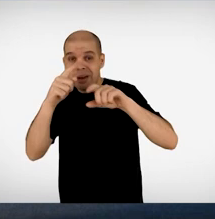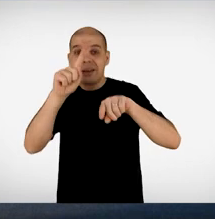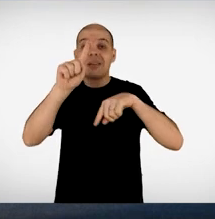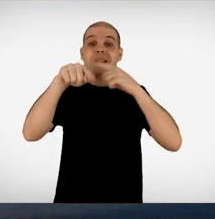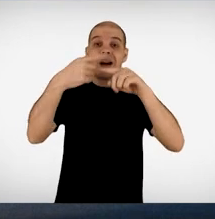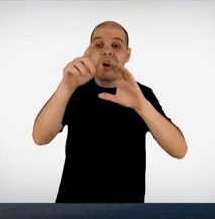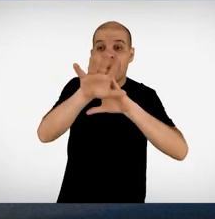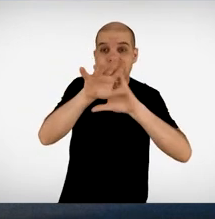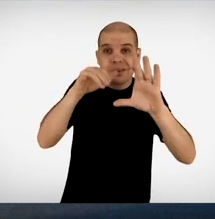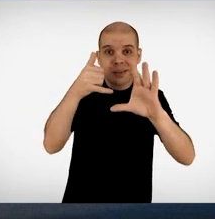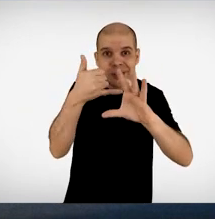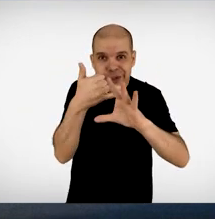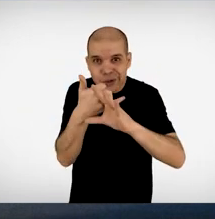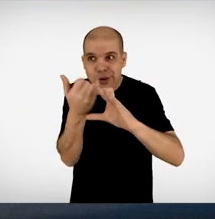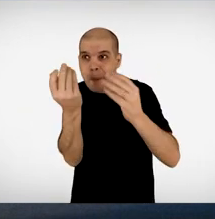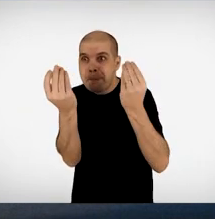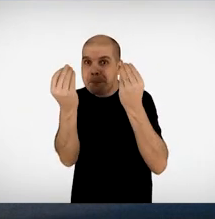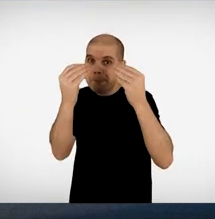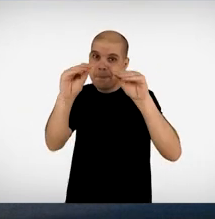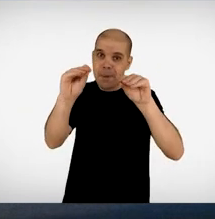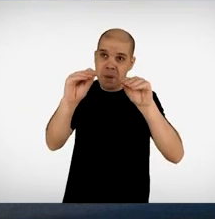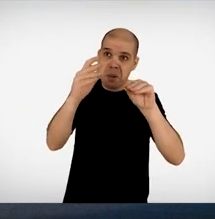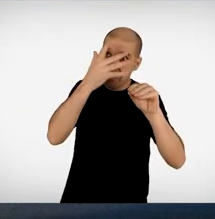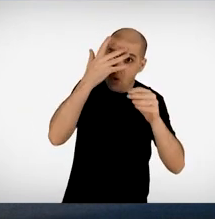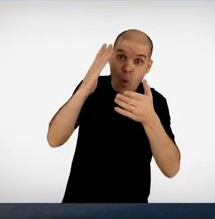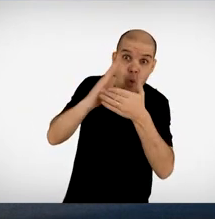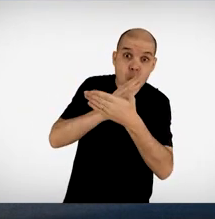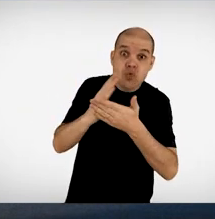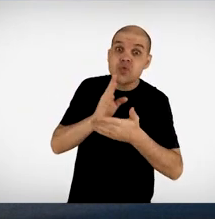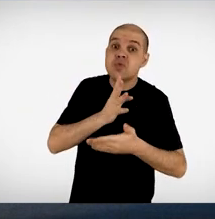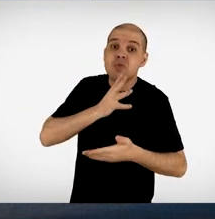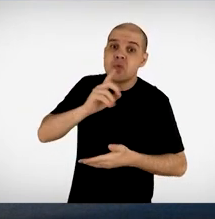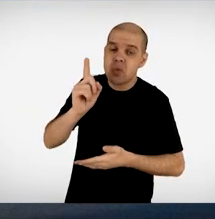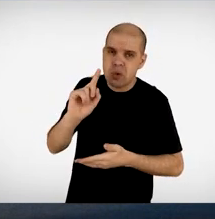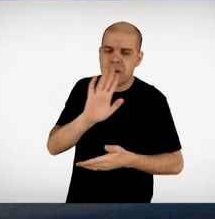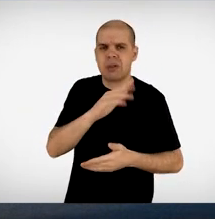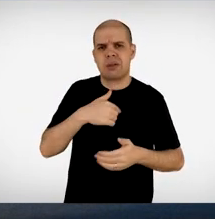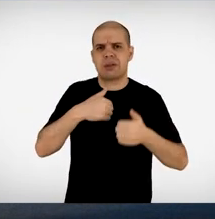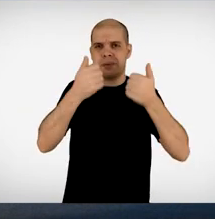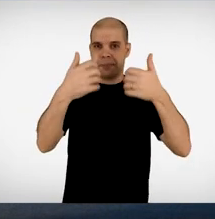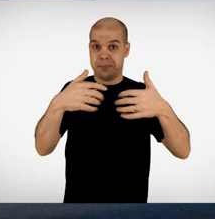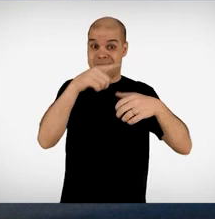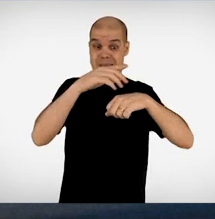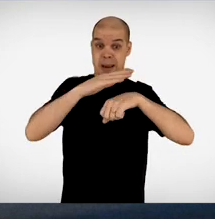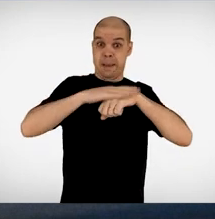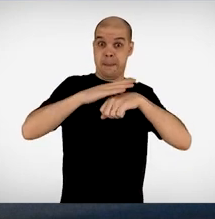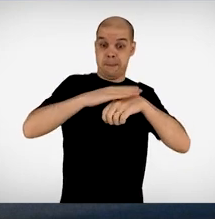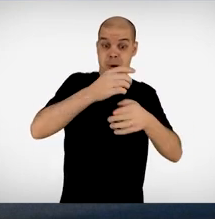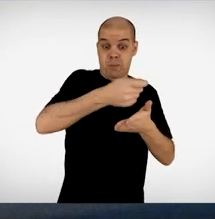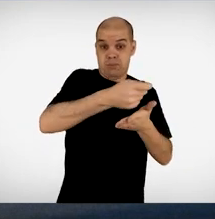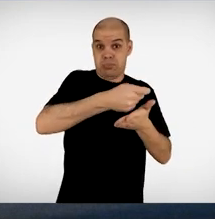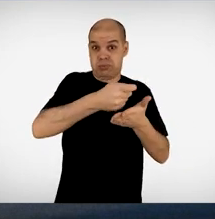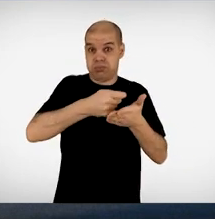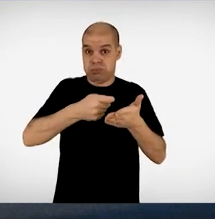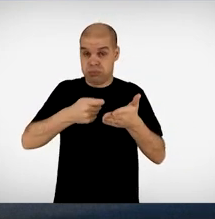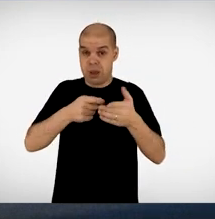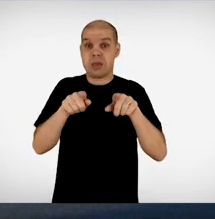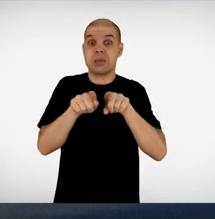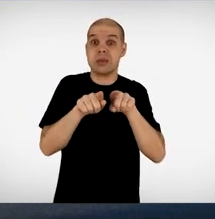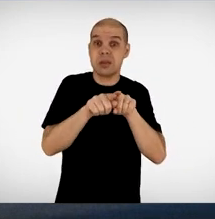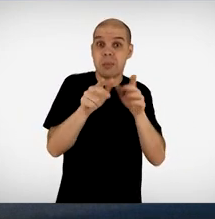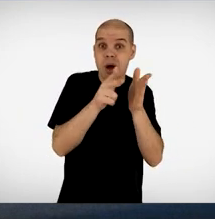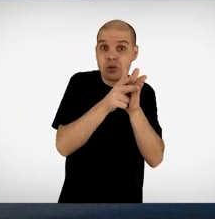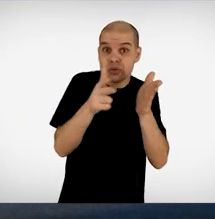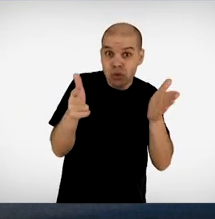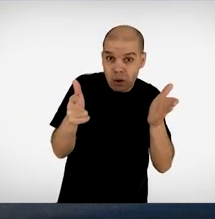então, e vai para o YouTube, eu vou apresentar mesmo assim, brevemente, né? A Tati, ela é escritora,